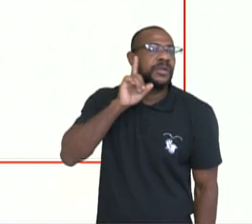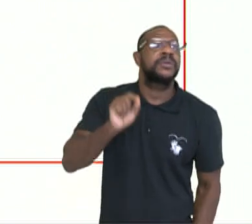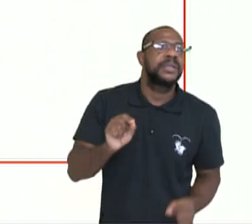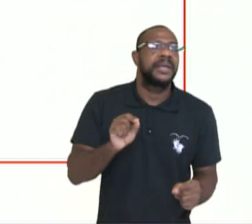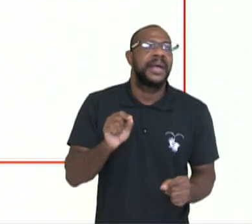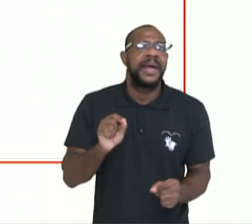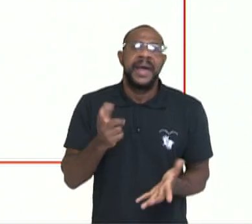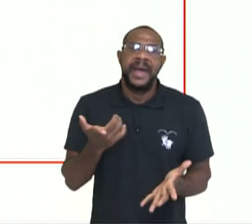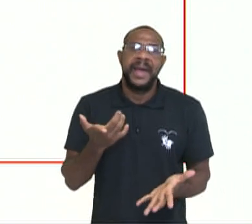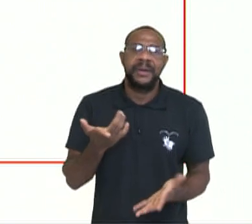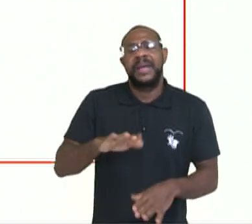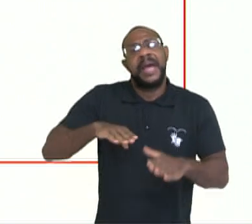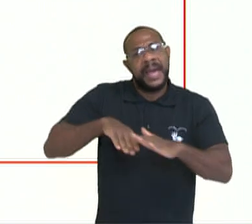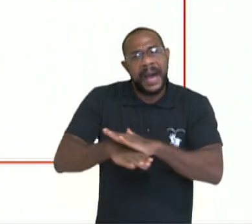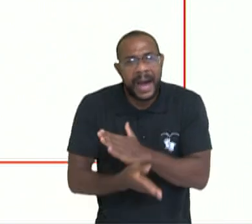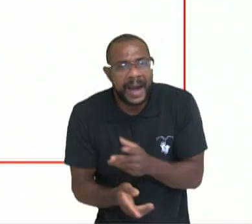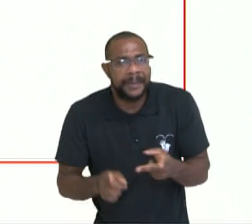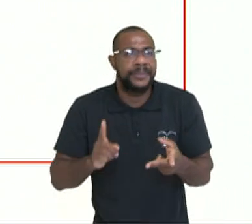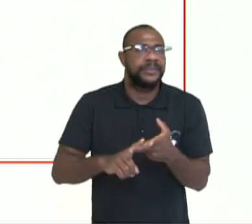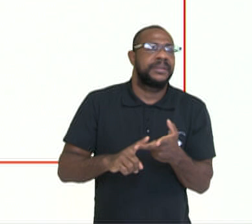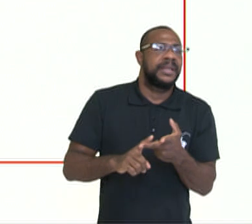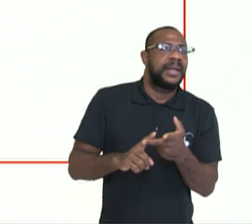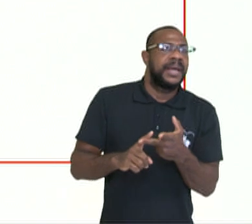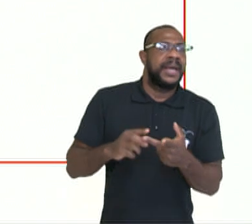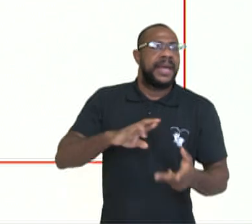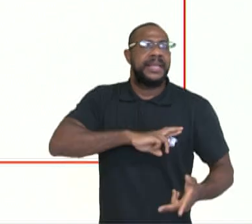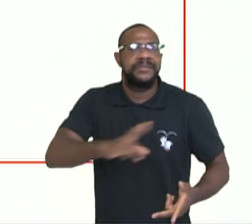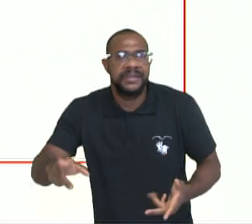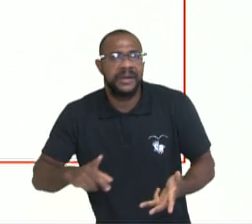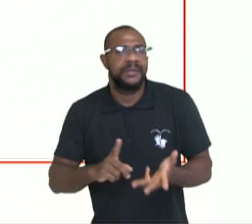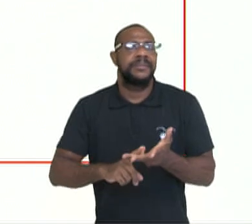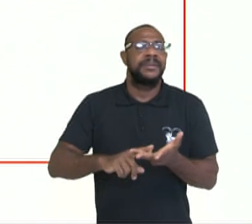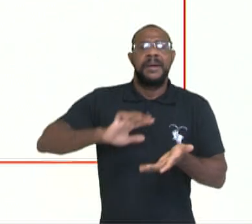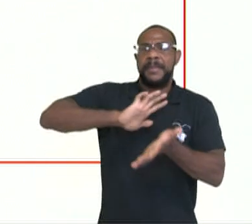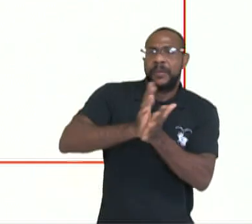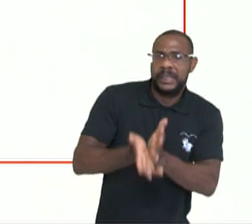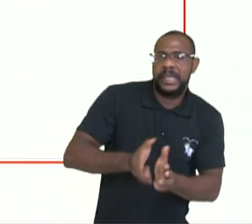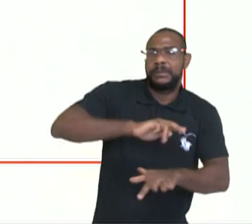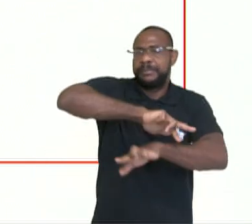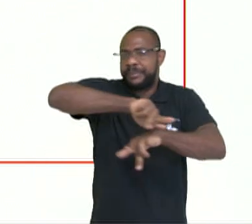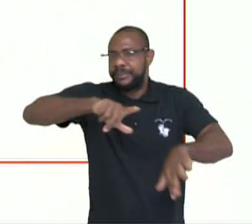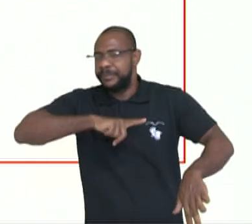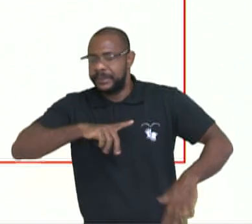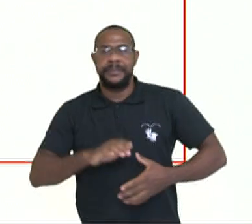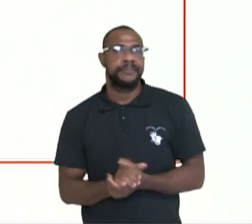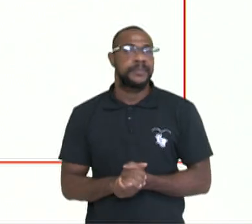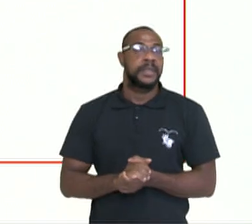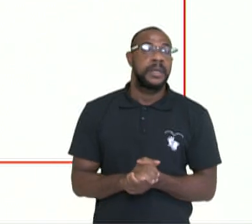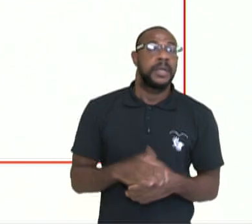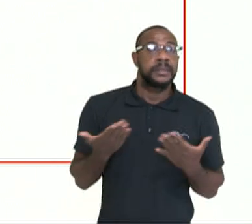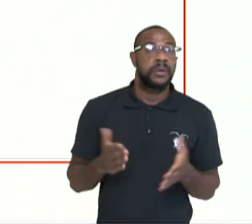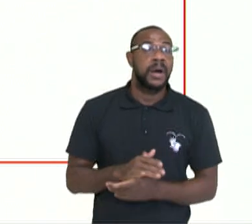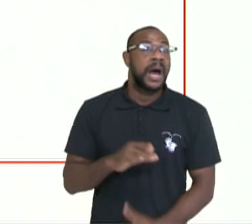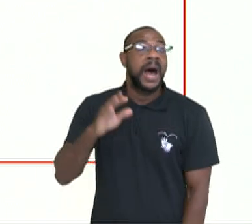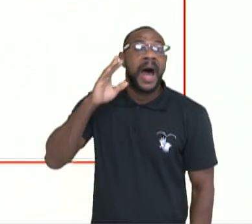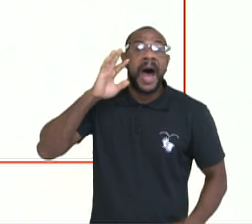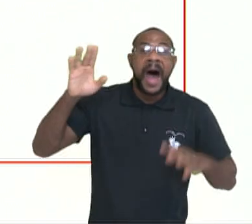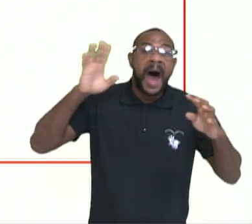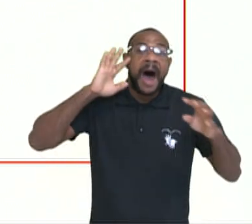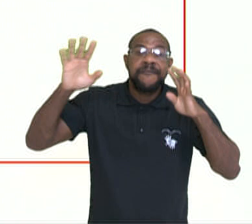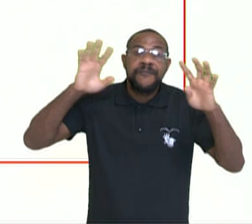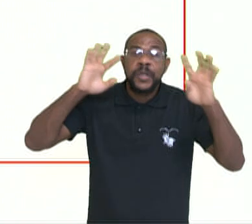e muito disso está no nosso dia a dia o tempo todo, ok? A filosofia entra como uma forma